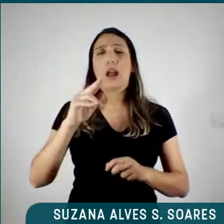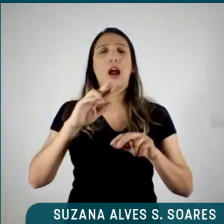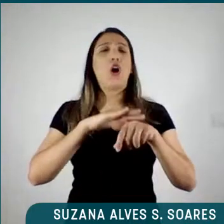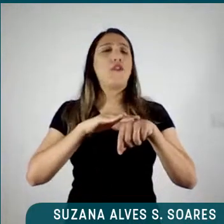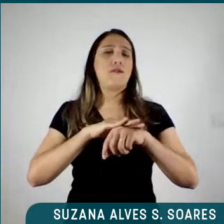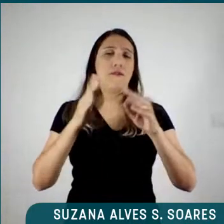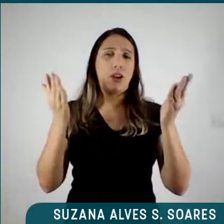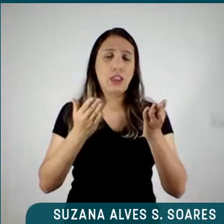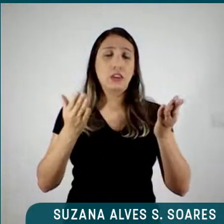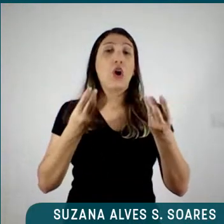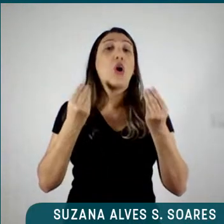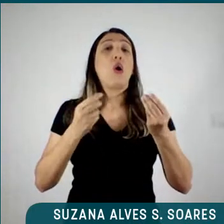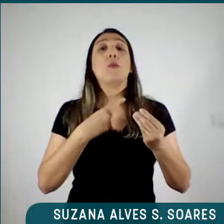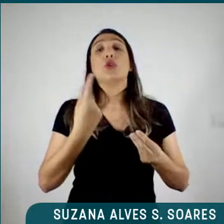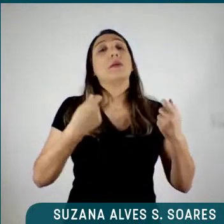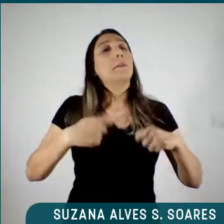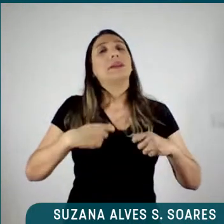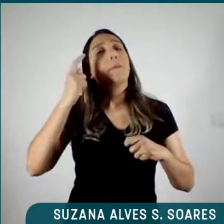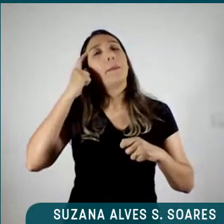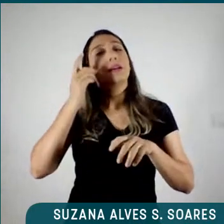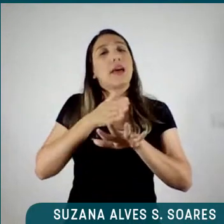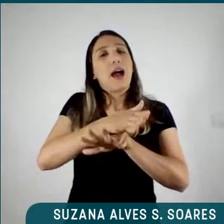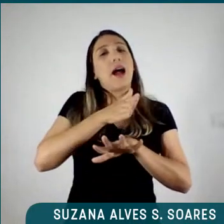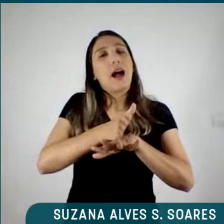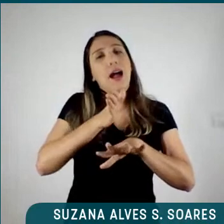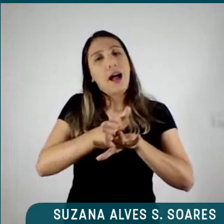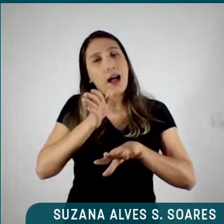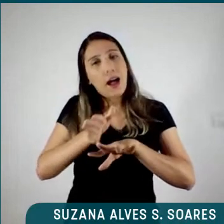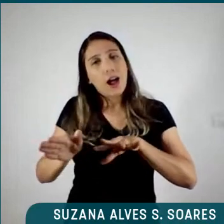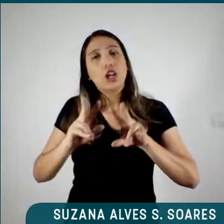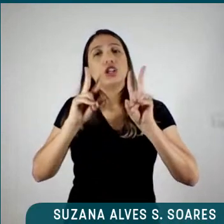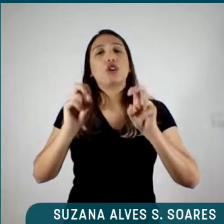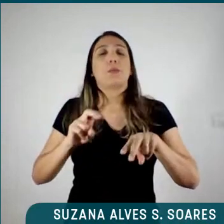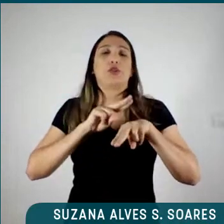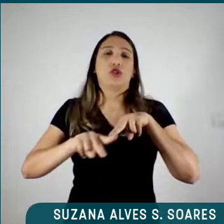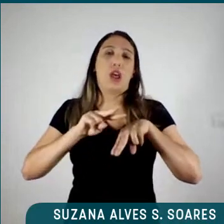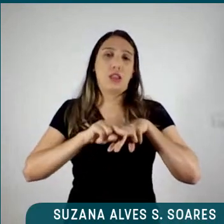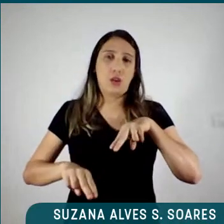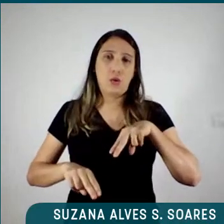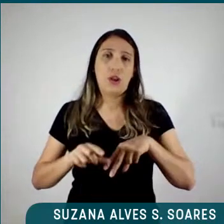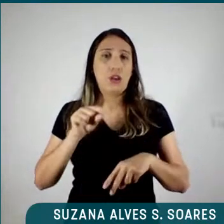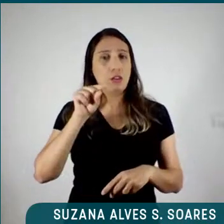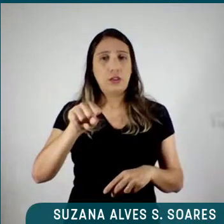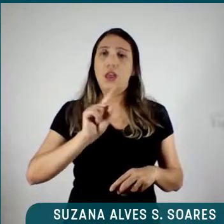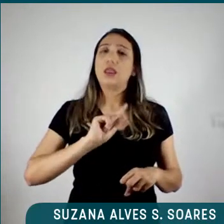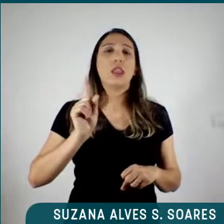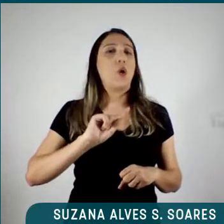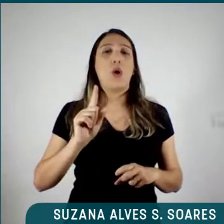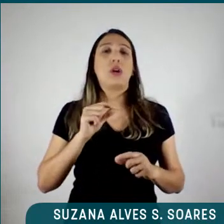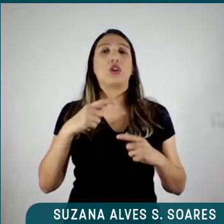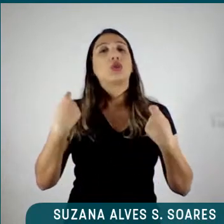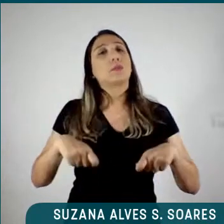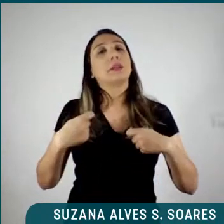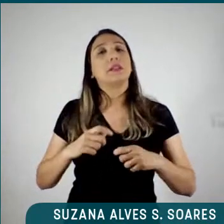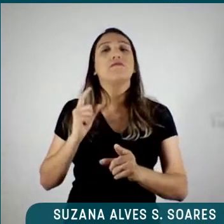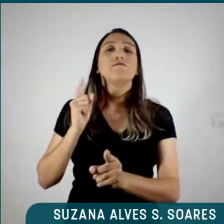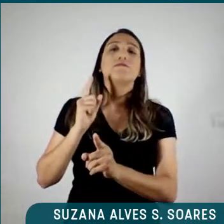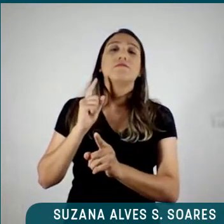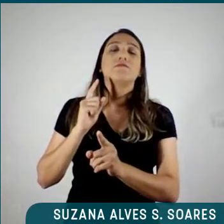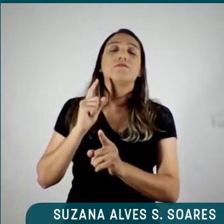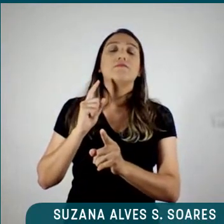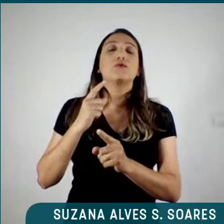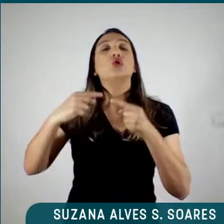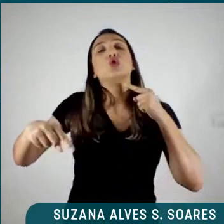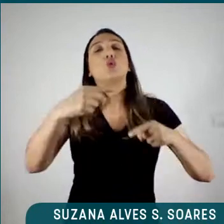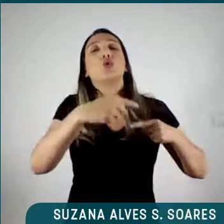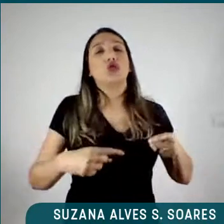of essa the coisa central das points of our transversalidades conversation da questão de gênero. today Não is é algo how que we can tem think in que terms of ficar transversality in em gender. todos.